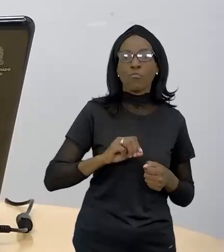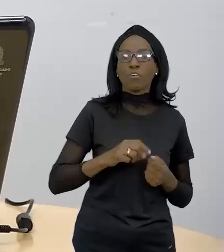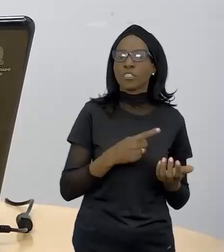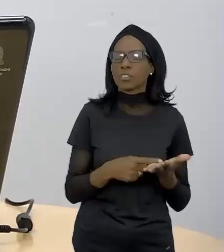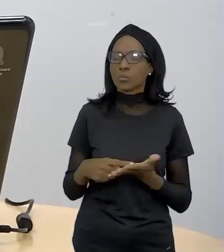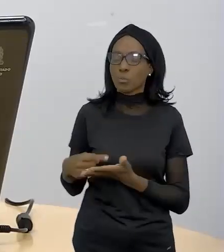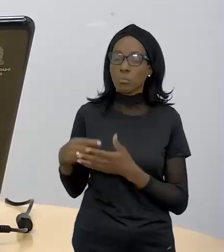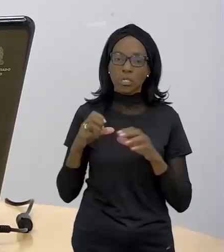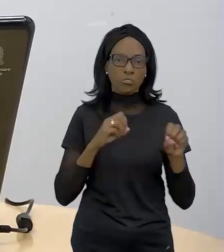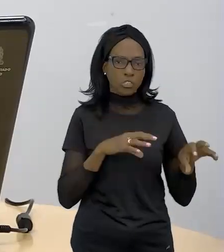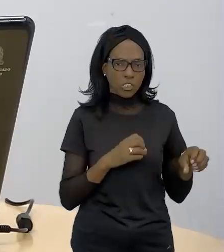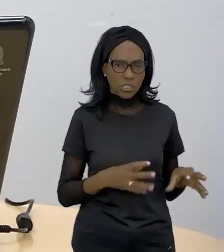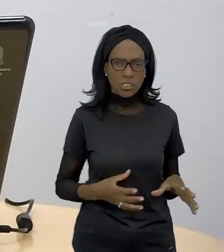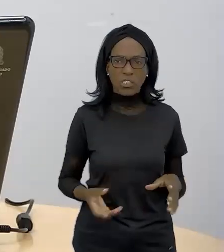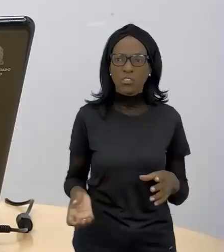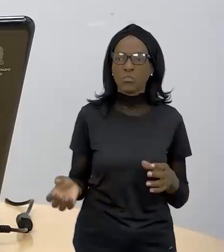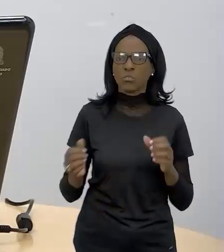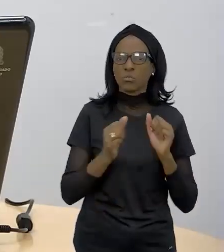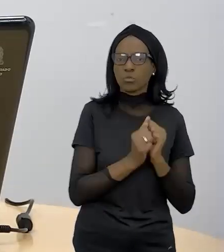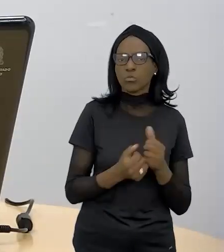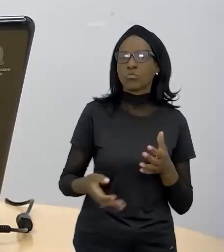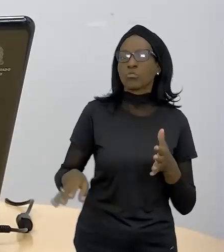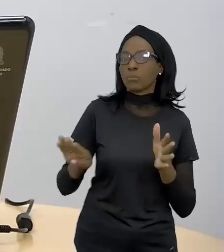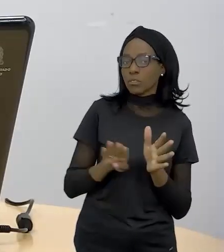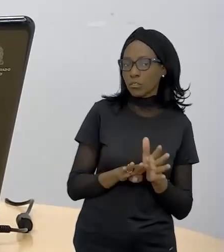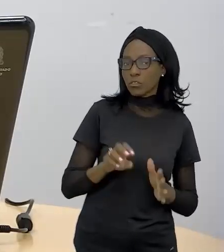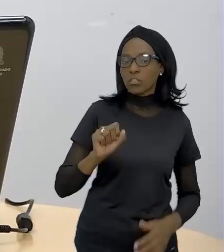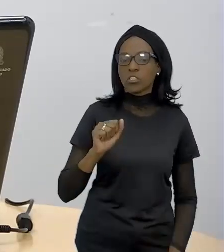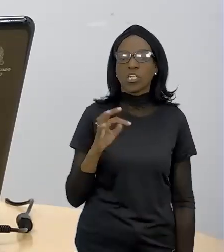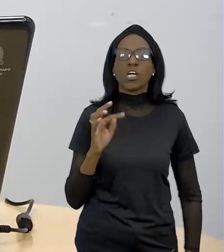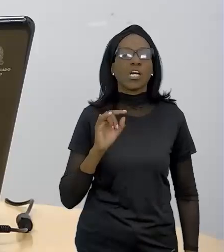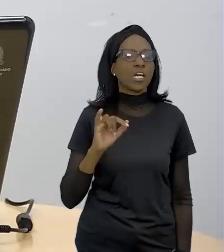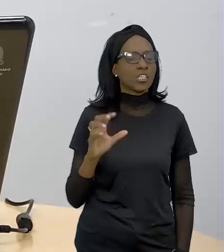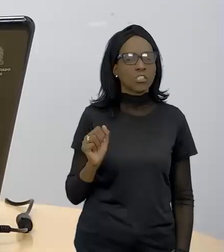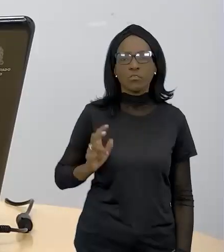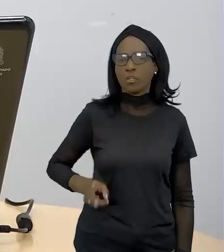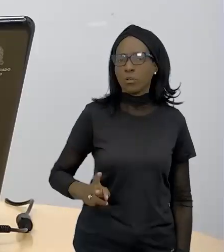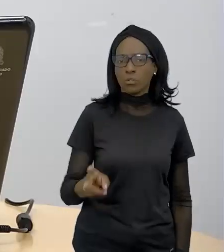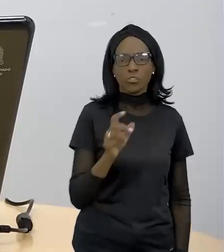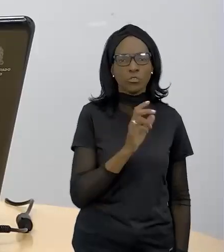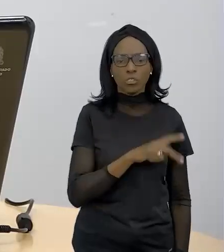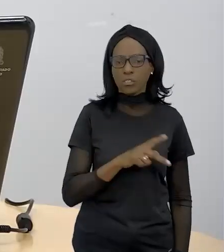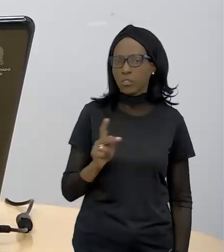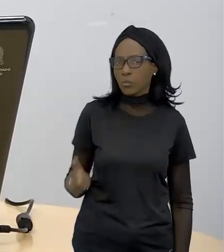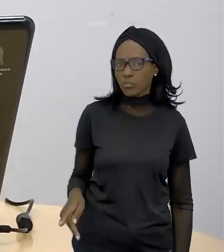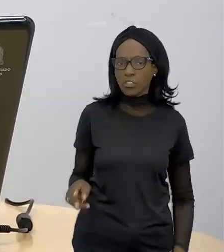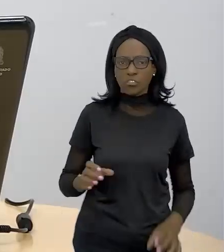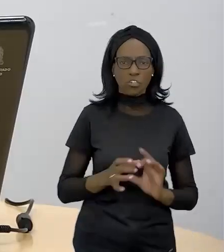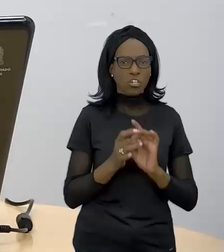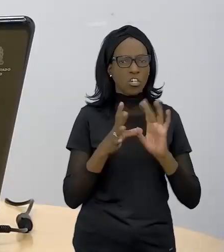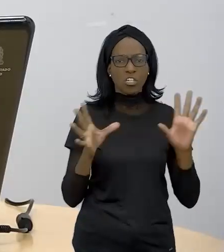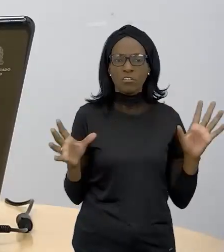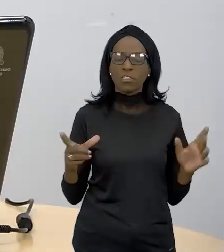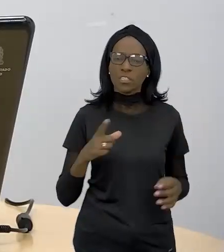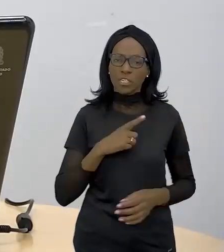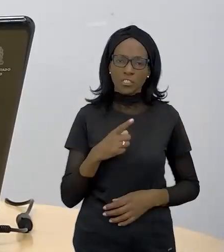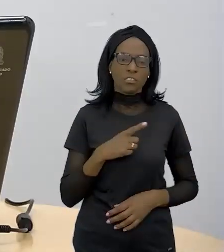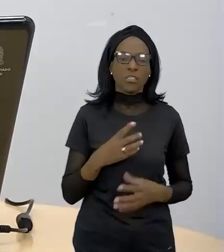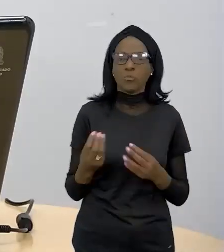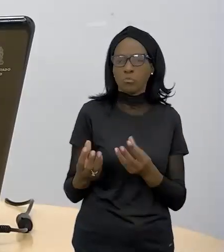ensino, incluindo a metodologia ativa, continua sendo do professor. Ele tem bastante liberdade para isso,